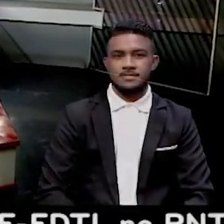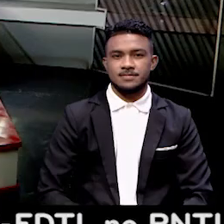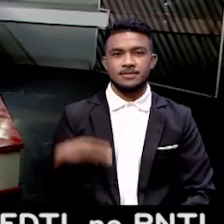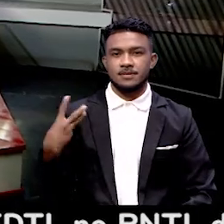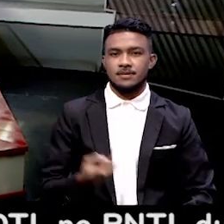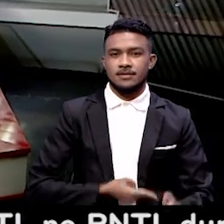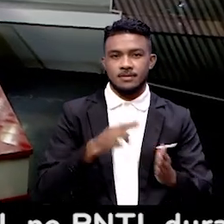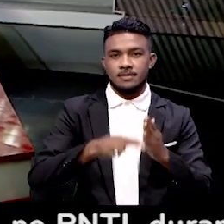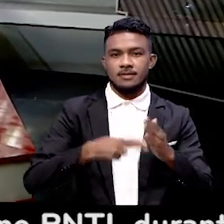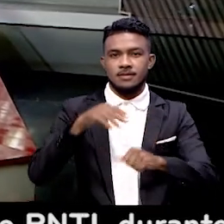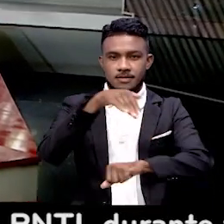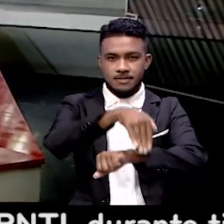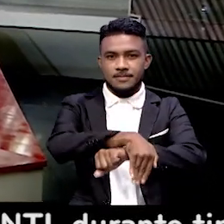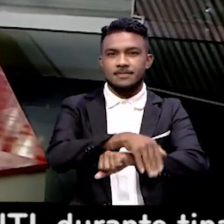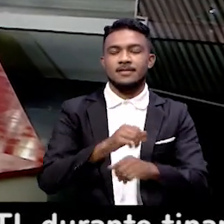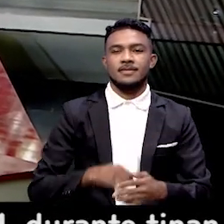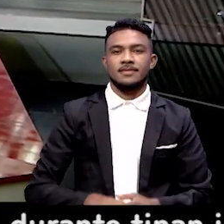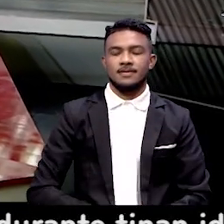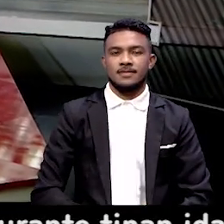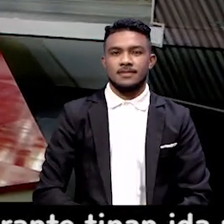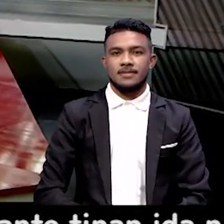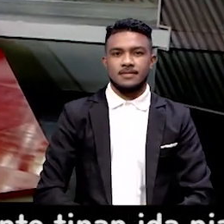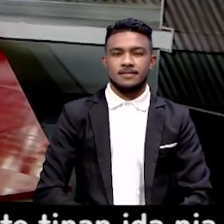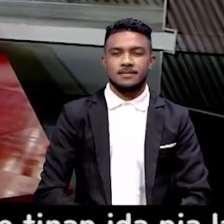Bem-vindo ao meu jornal nacional.